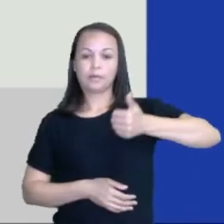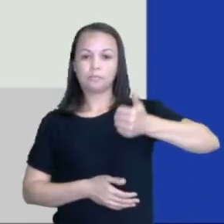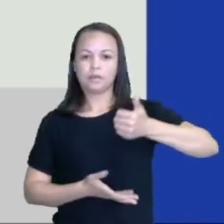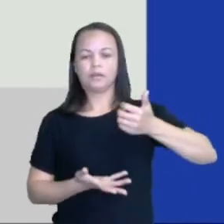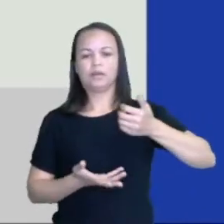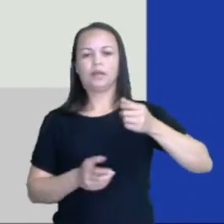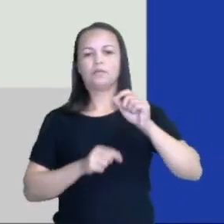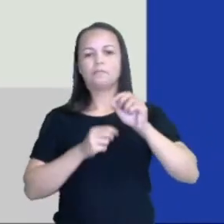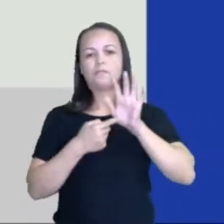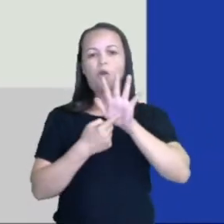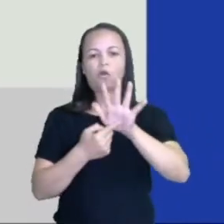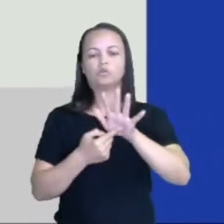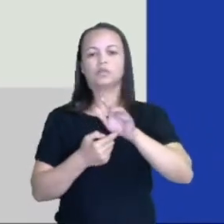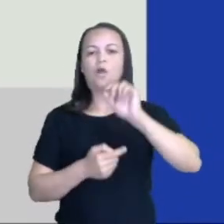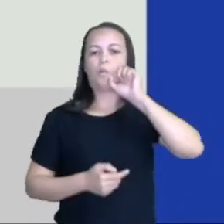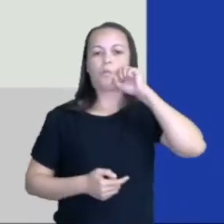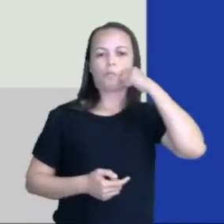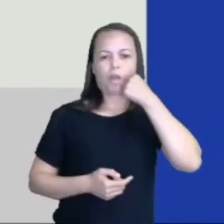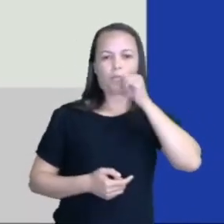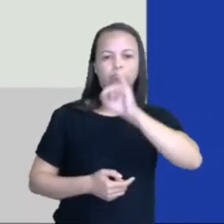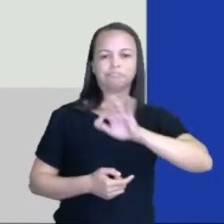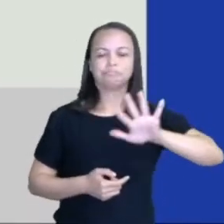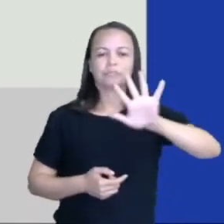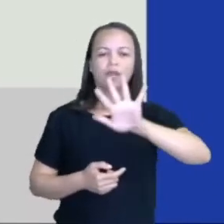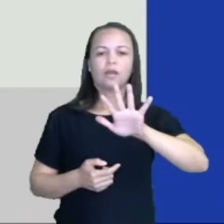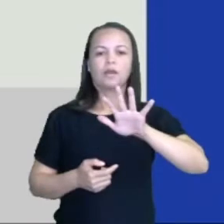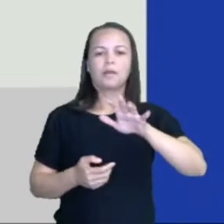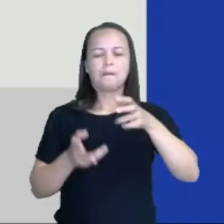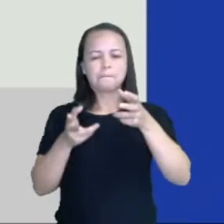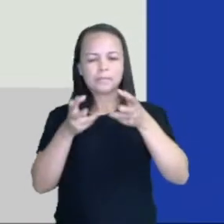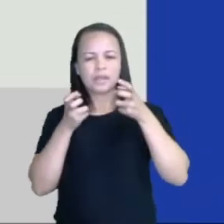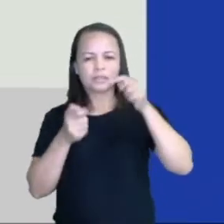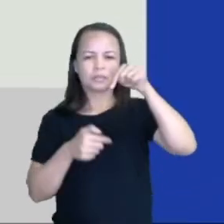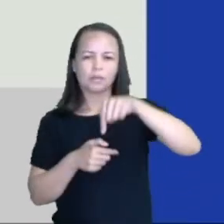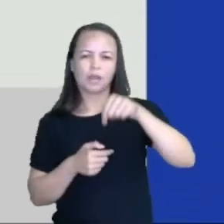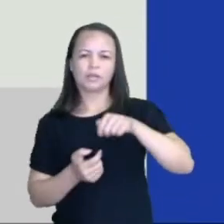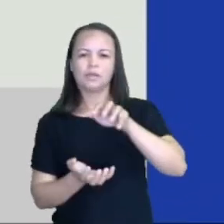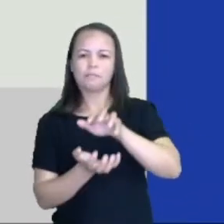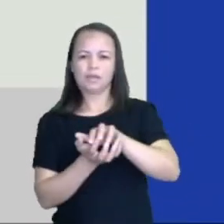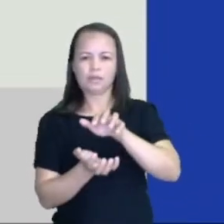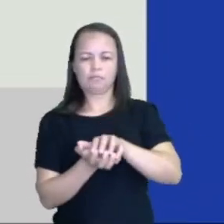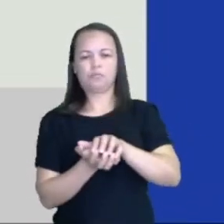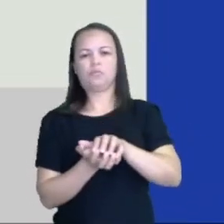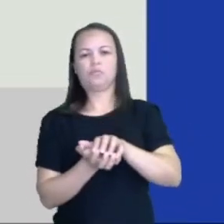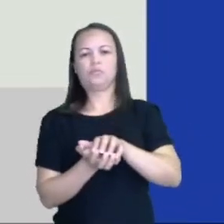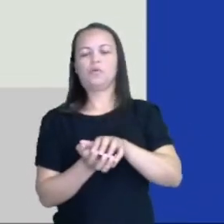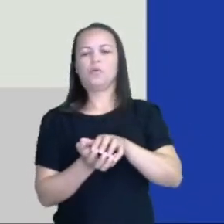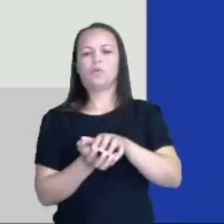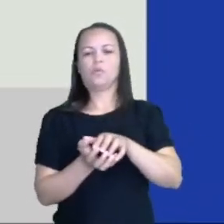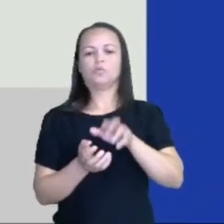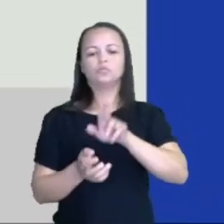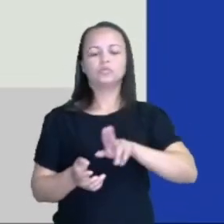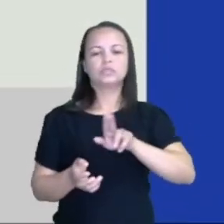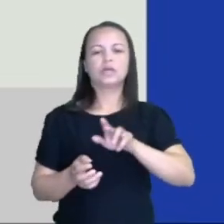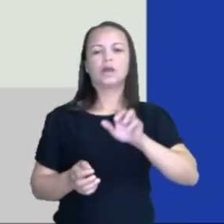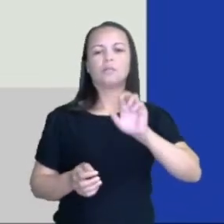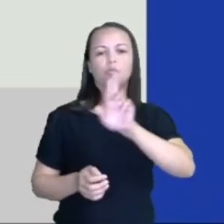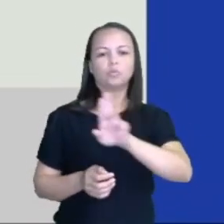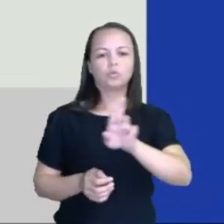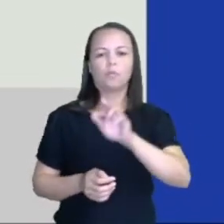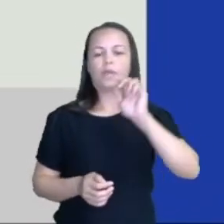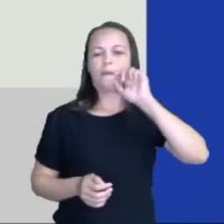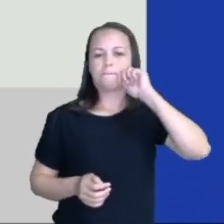pão francês. Percebam que aqui em Pernambuco nós utilizamos o nome pão francês. Agora percebam